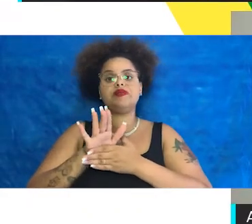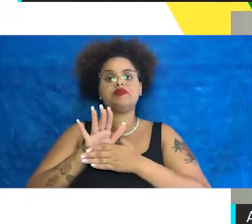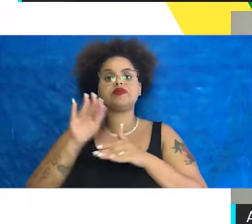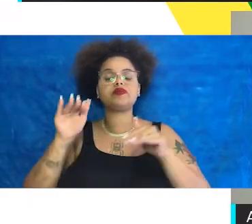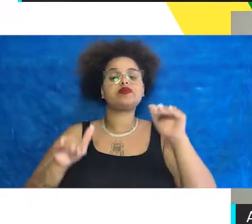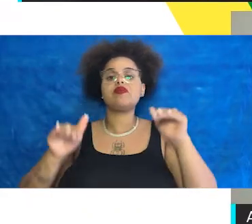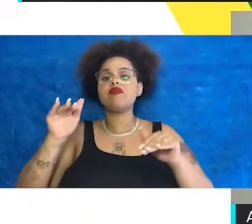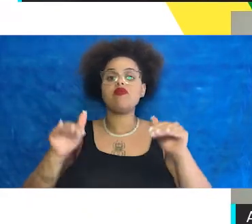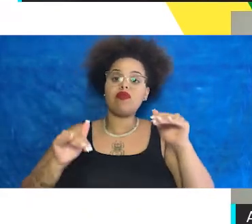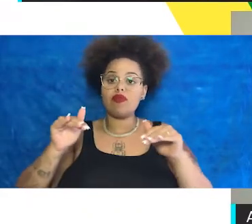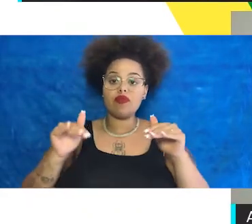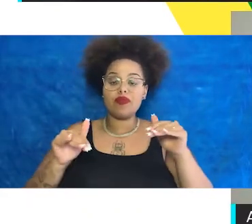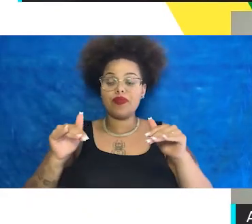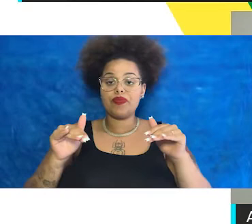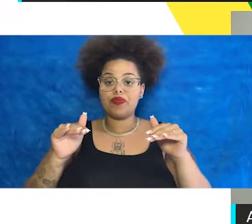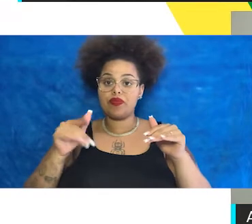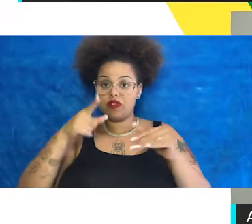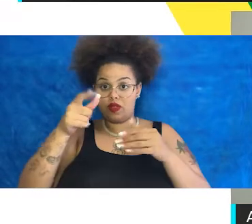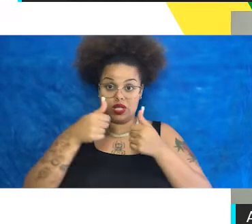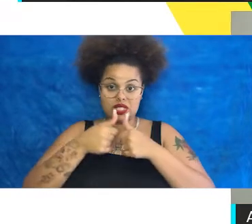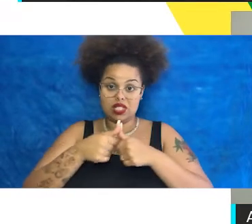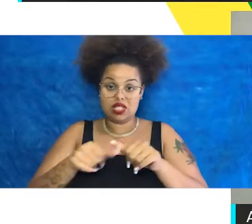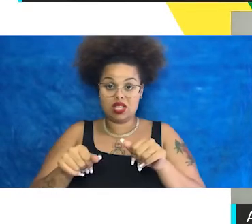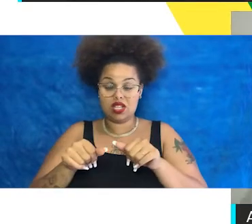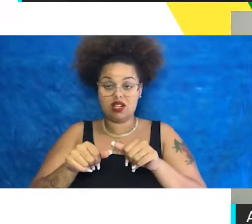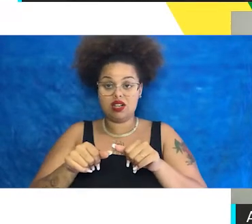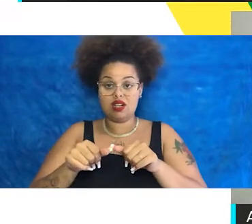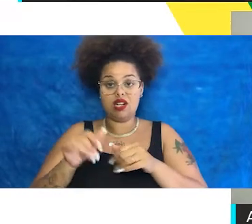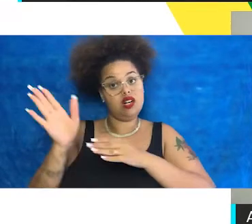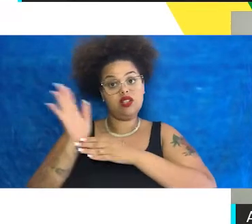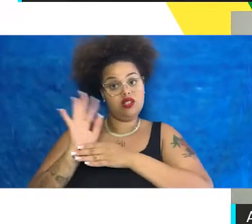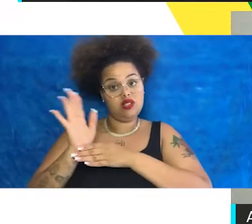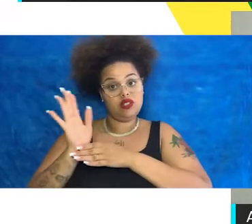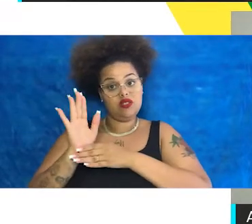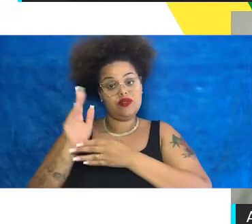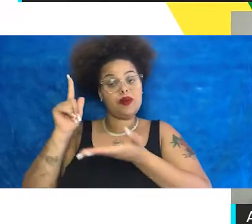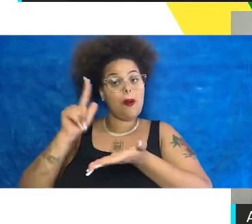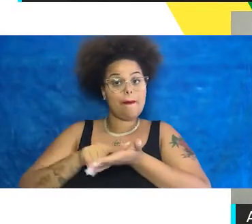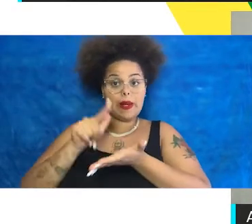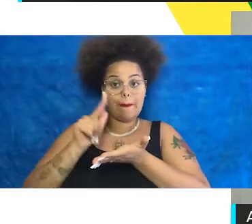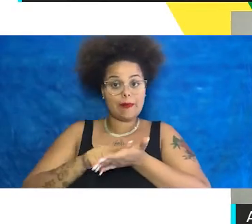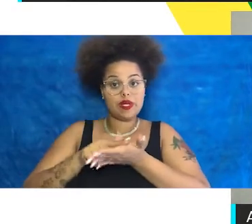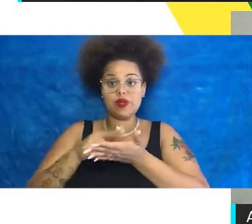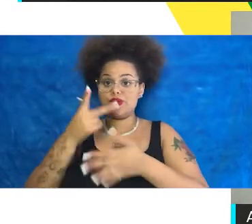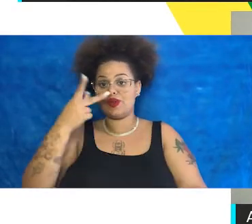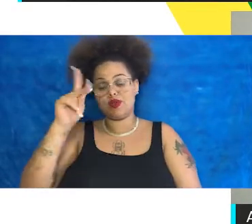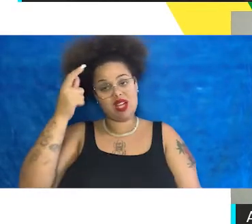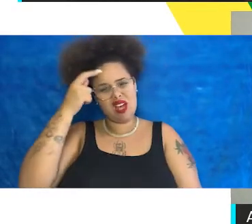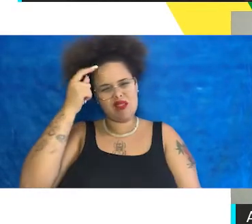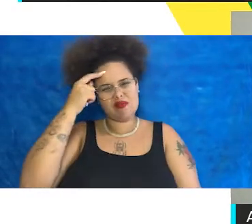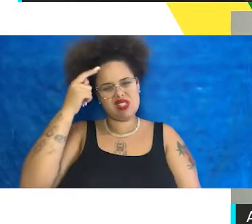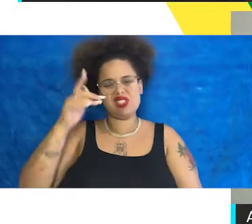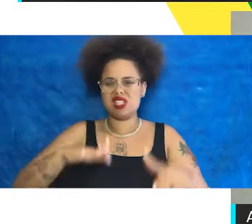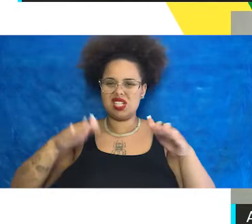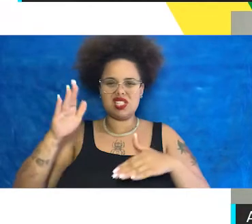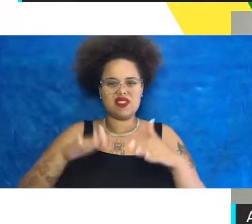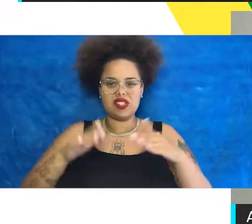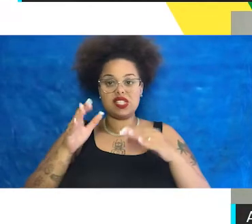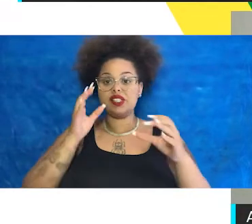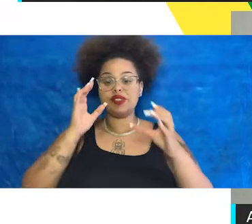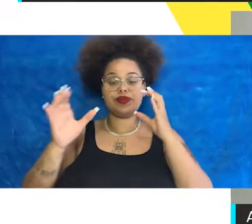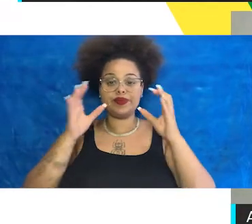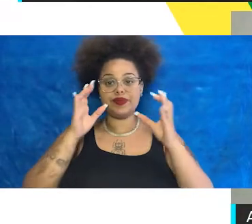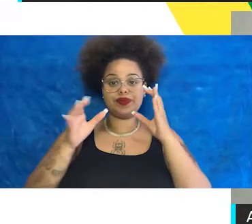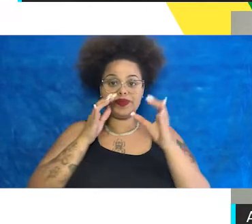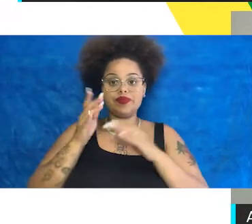vezes, com... Você tá ali com o filme, né, no papel, na sua cabeça, às vezes, e você vai comunicar